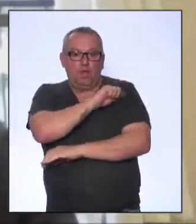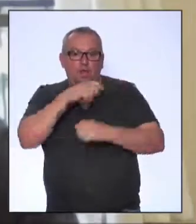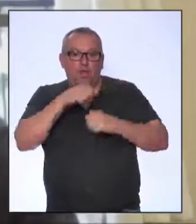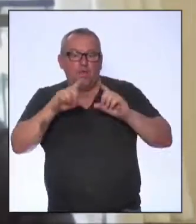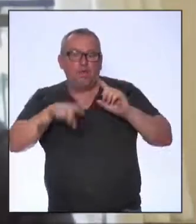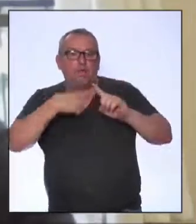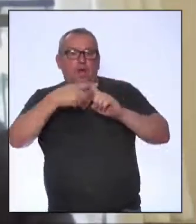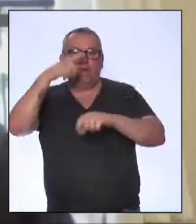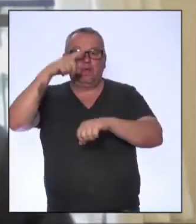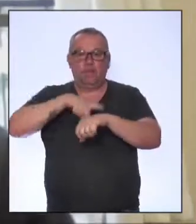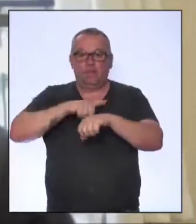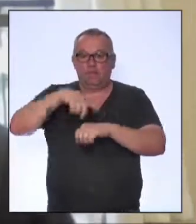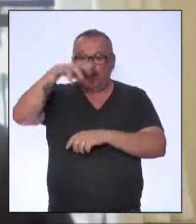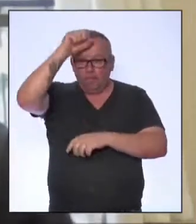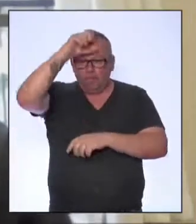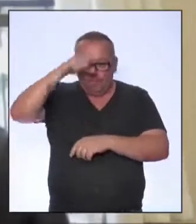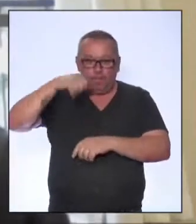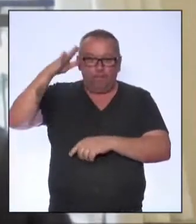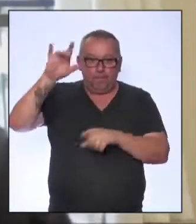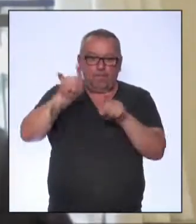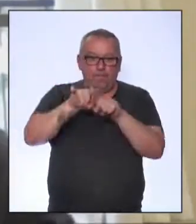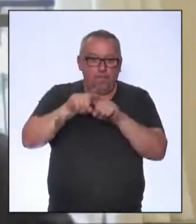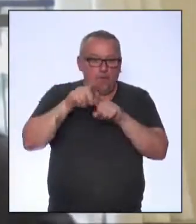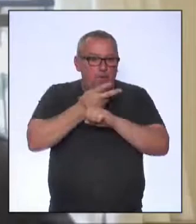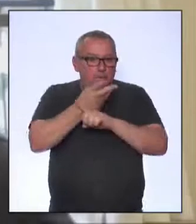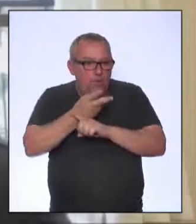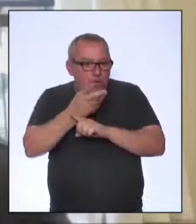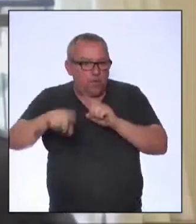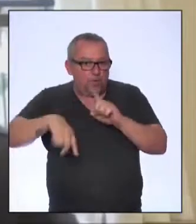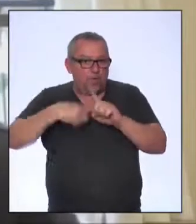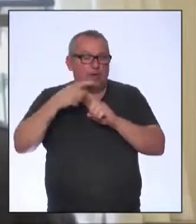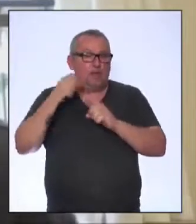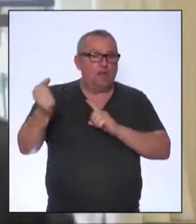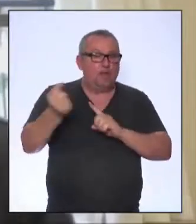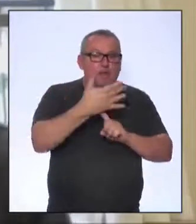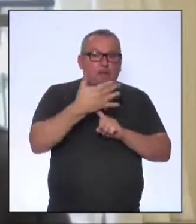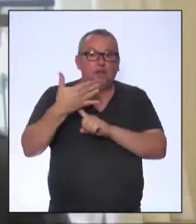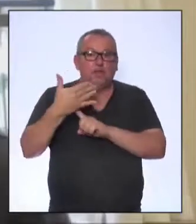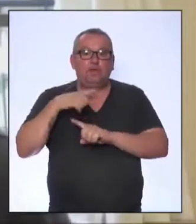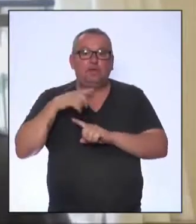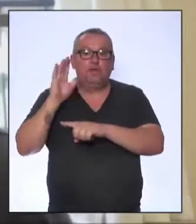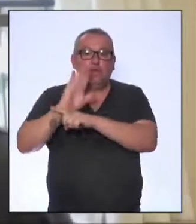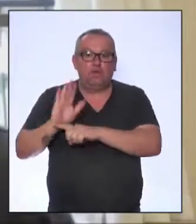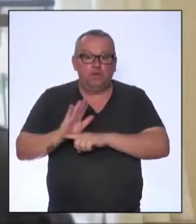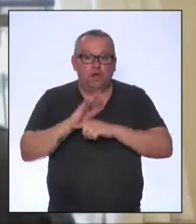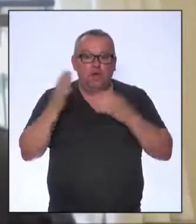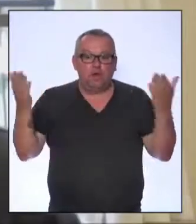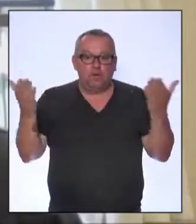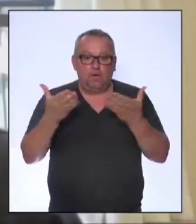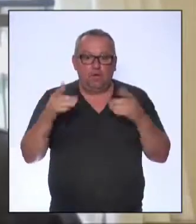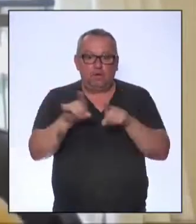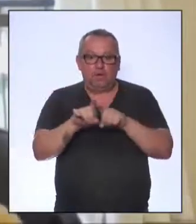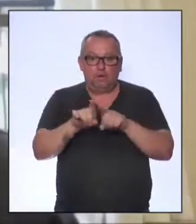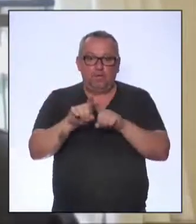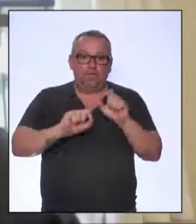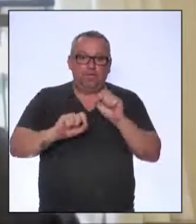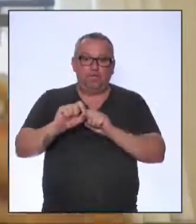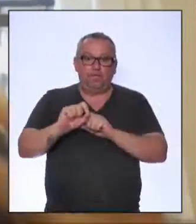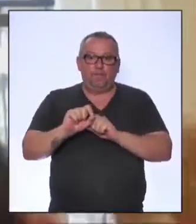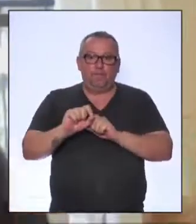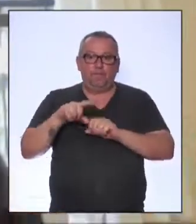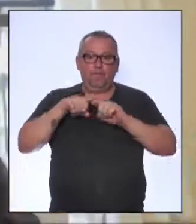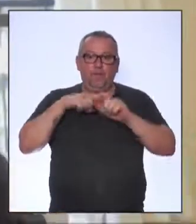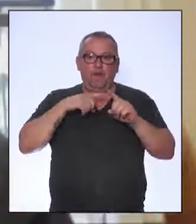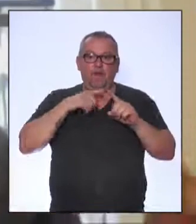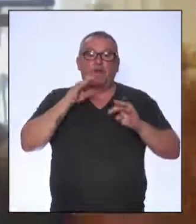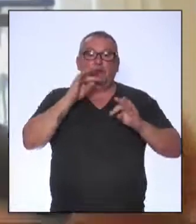tempo, aprenda mais e busque mais. E a tecnologia tem que auxiliar nisso agora. Tudo bem que a